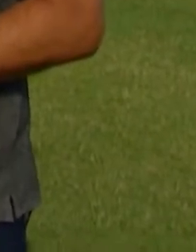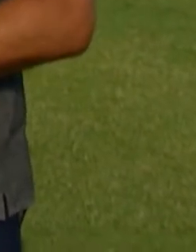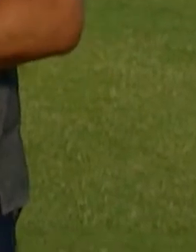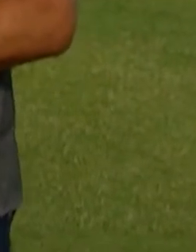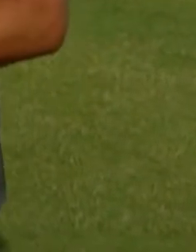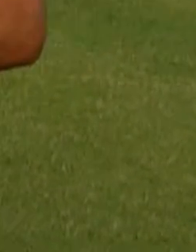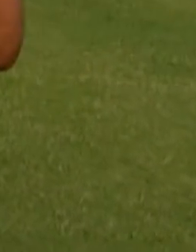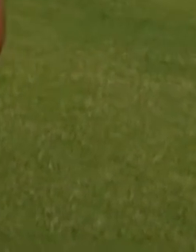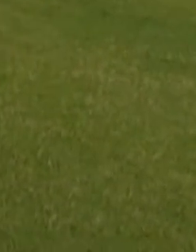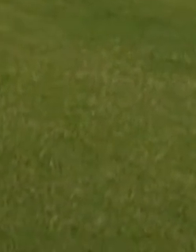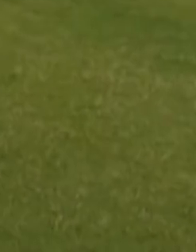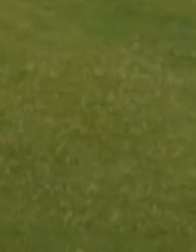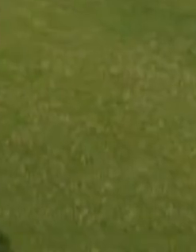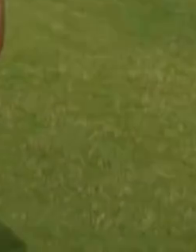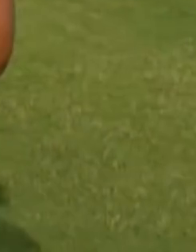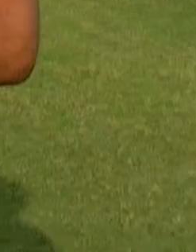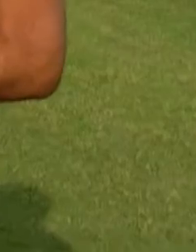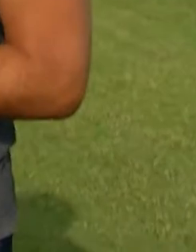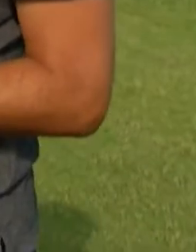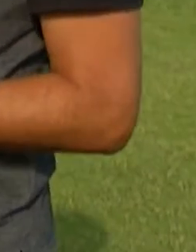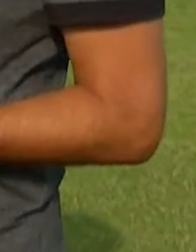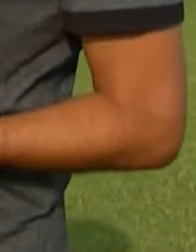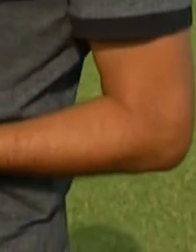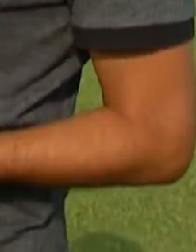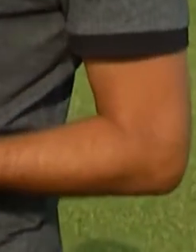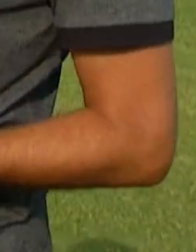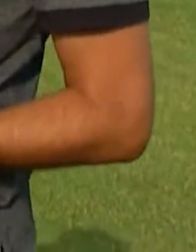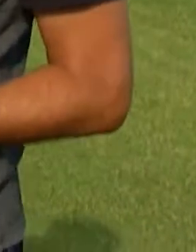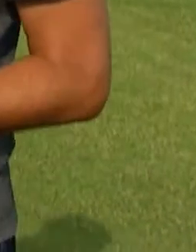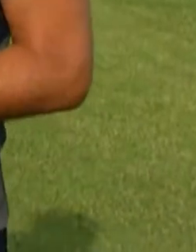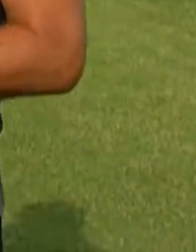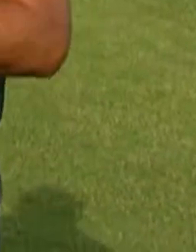aí o Dorival Júnior falou, não, desistiu não.